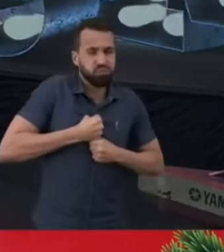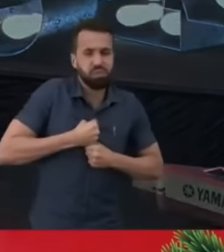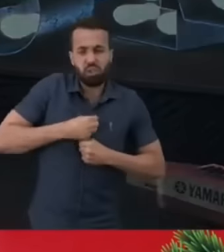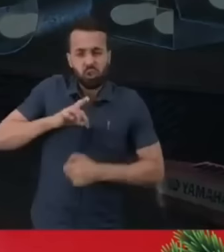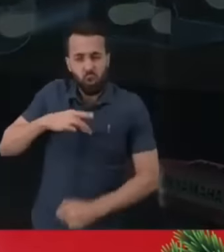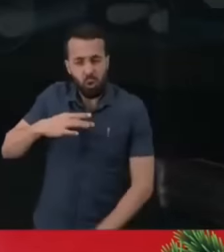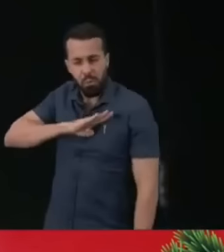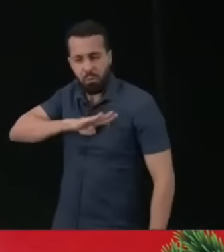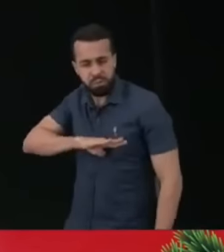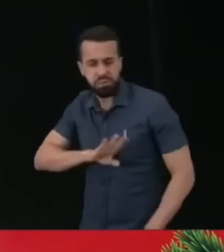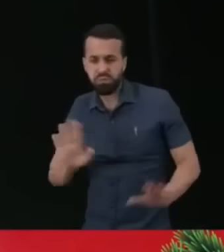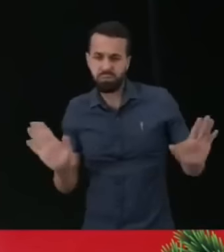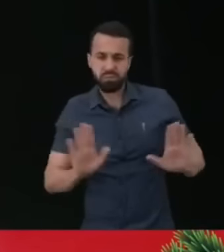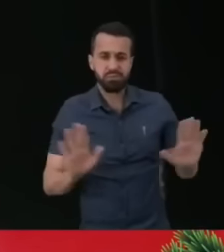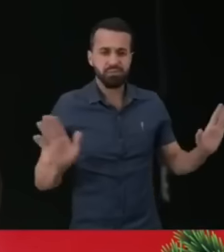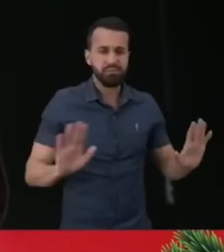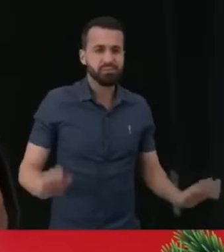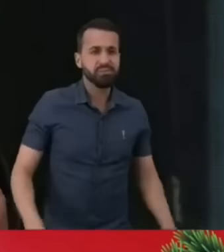satisfaz.